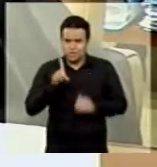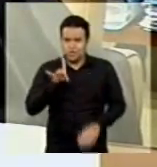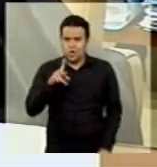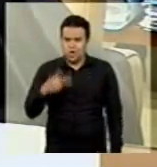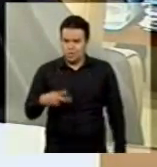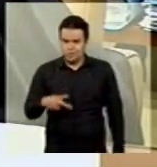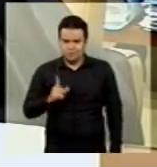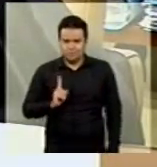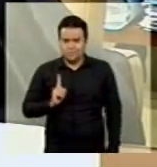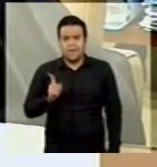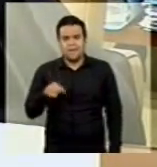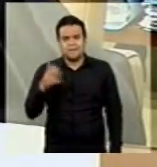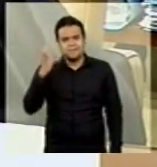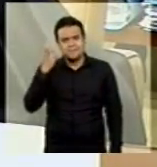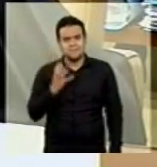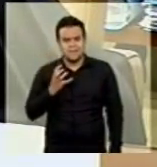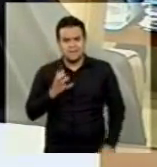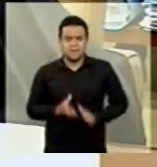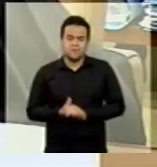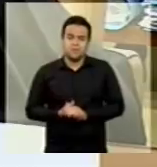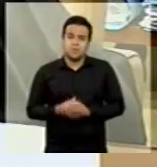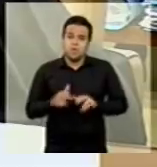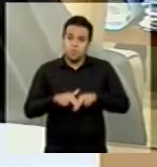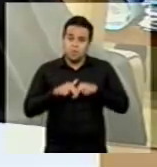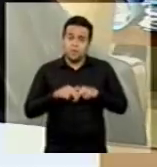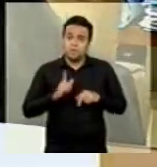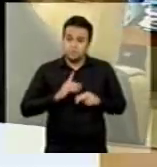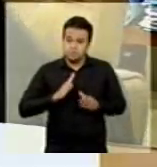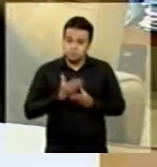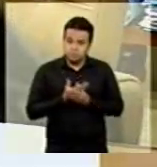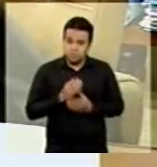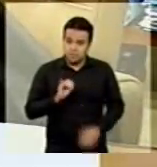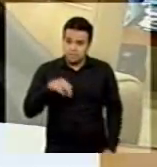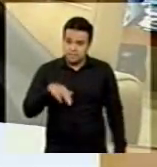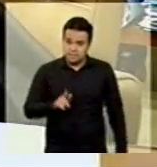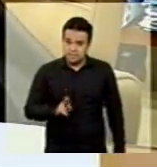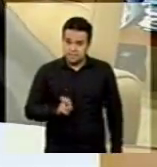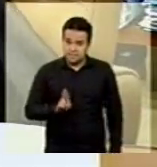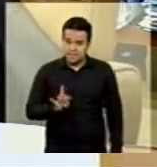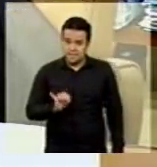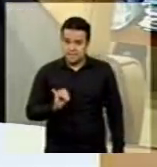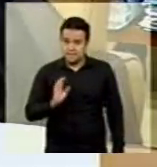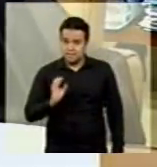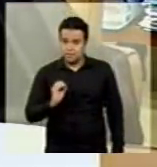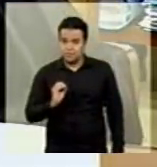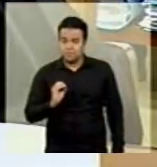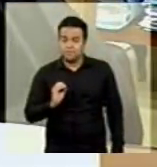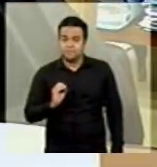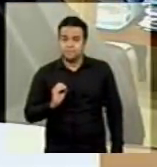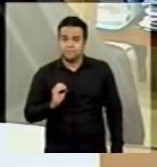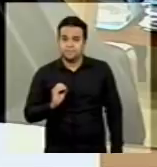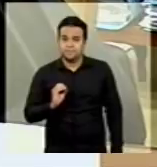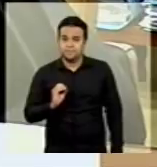séria. E os inquéritos que se eternizam, de fato, depois são responsáveis, eventualmente, inclusive para a prescrição. Por